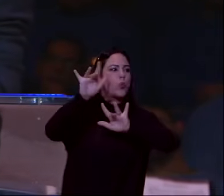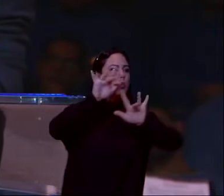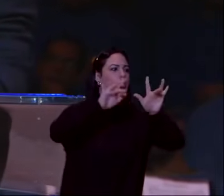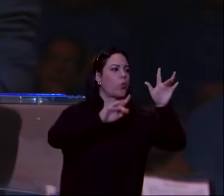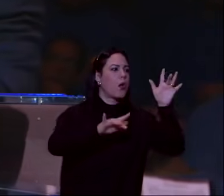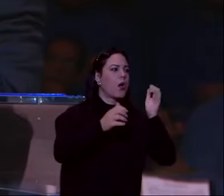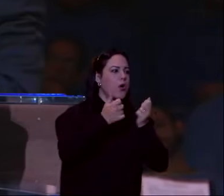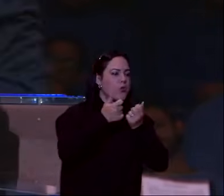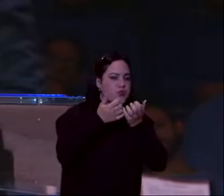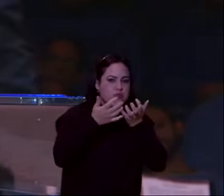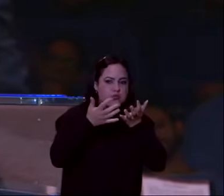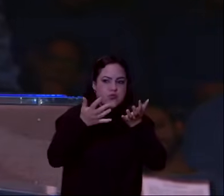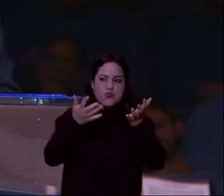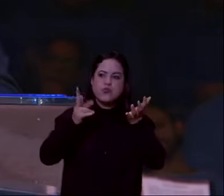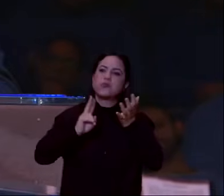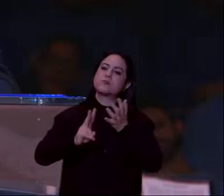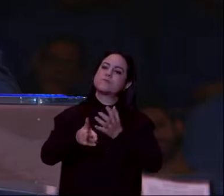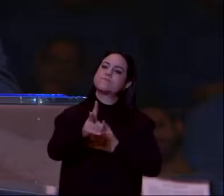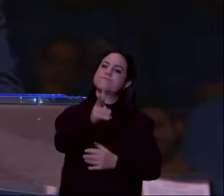ressoando.